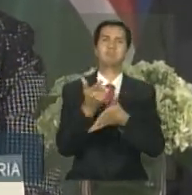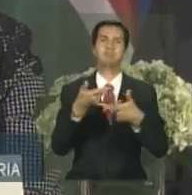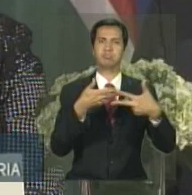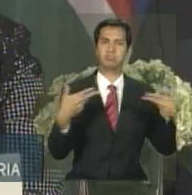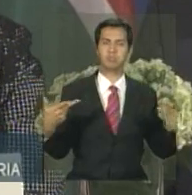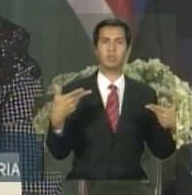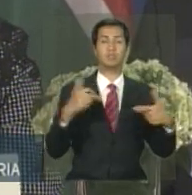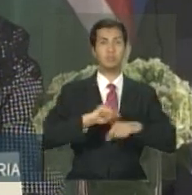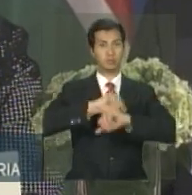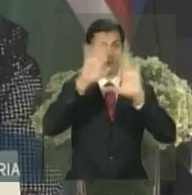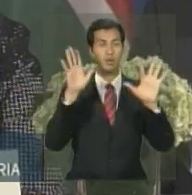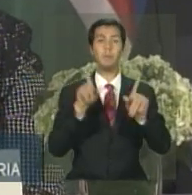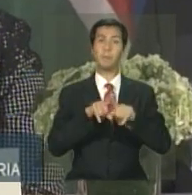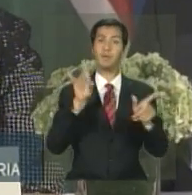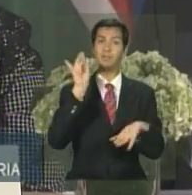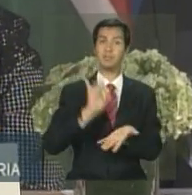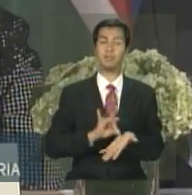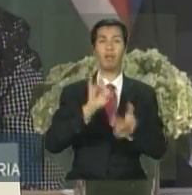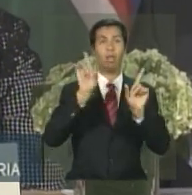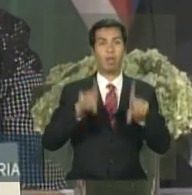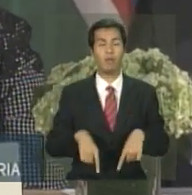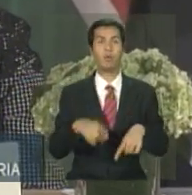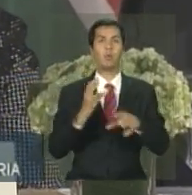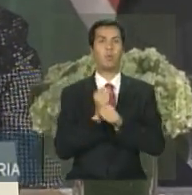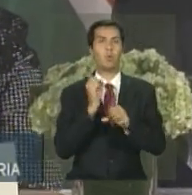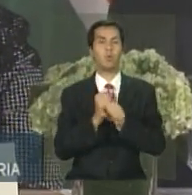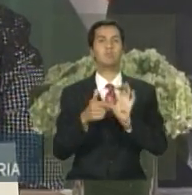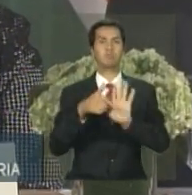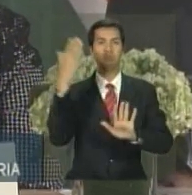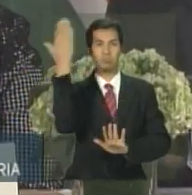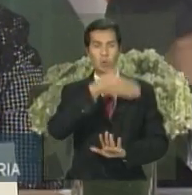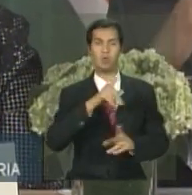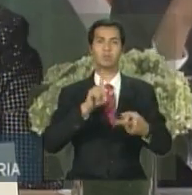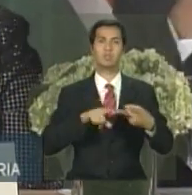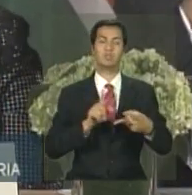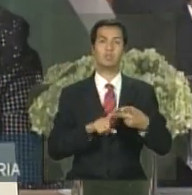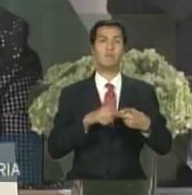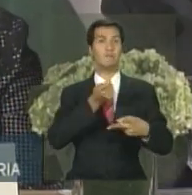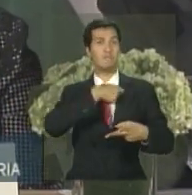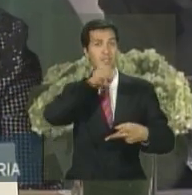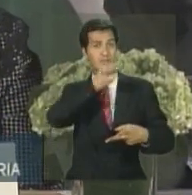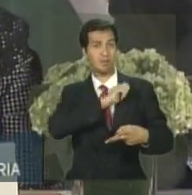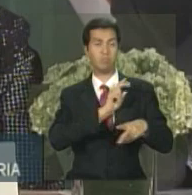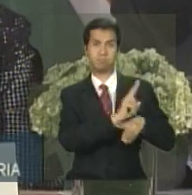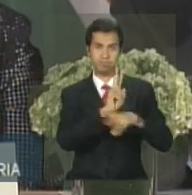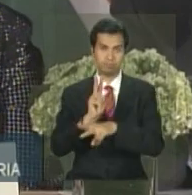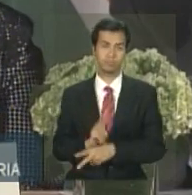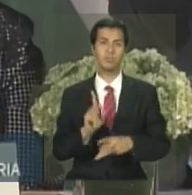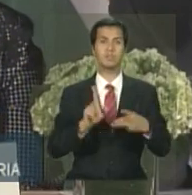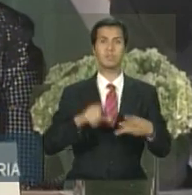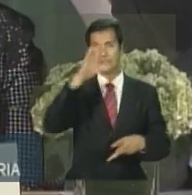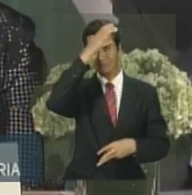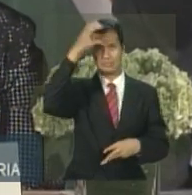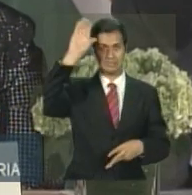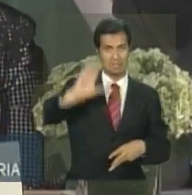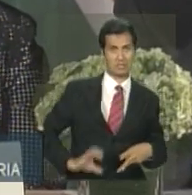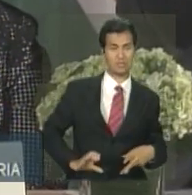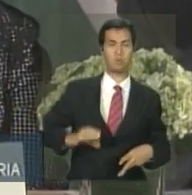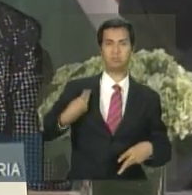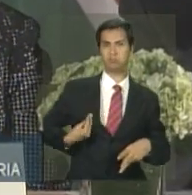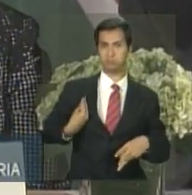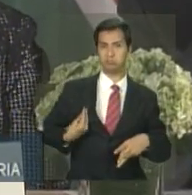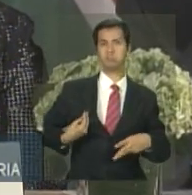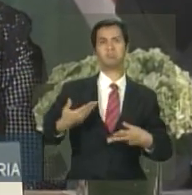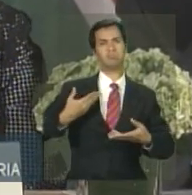a prestação de contas, a fiscalização e a participação dos cidadãos, criando uma relação de